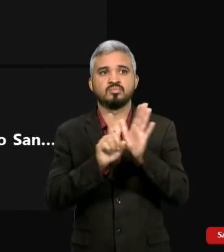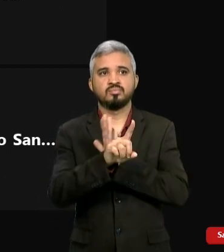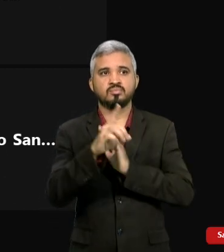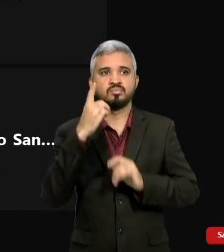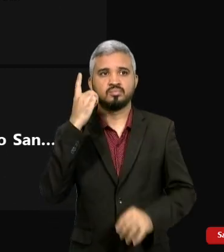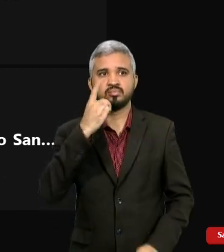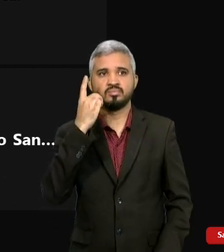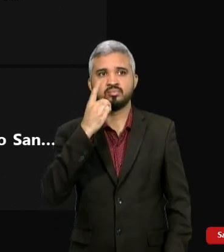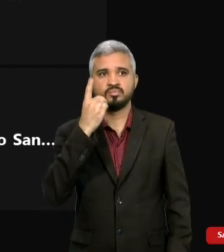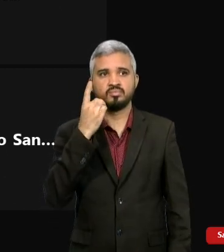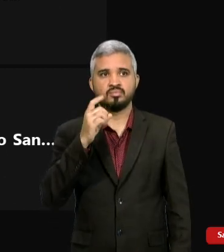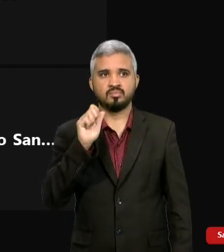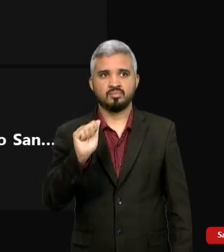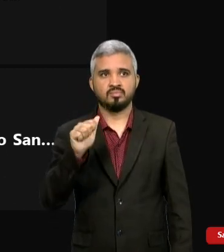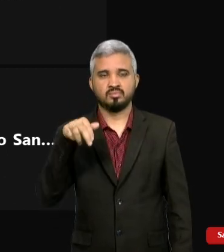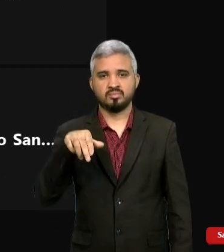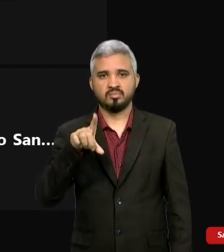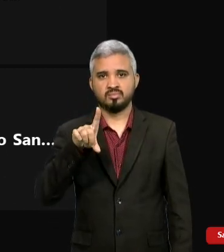Andréia?